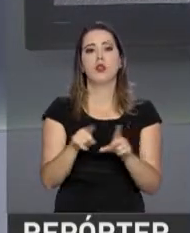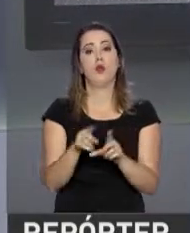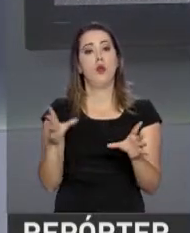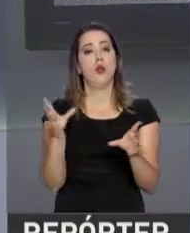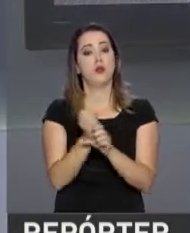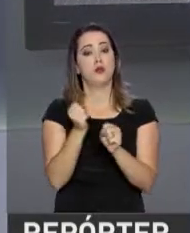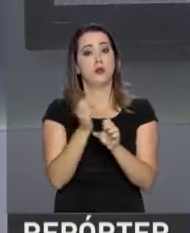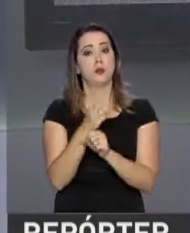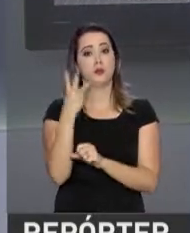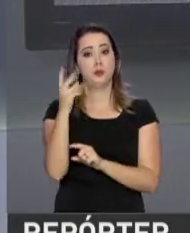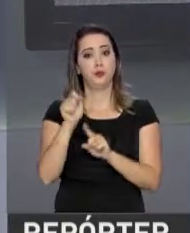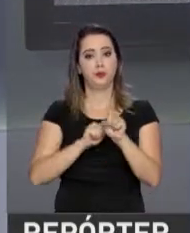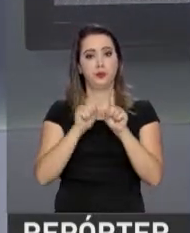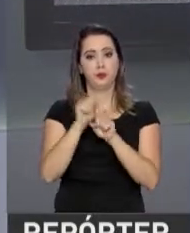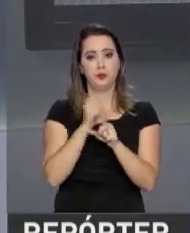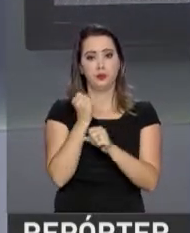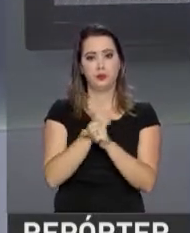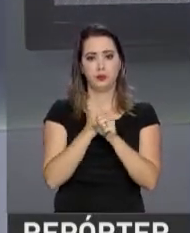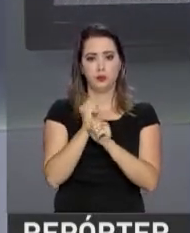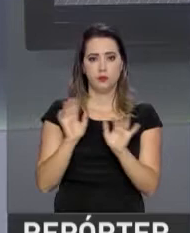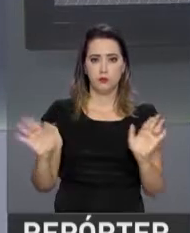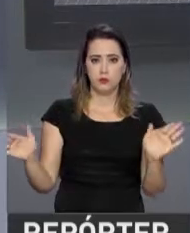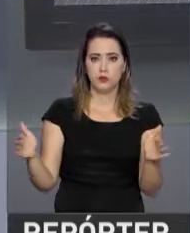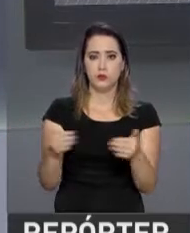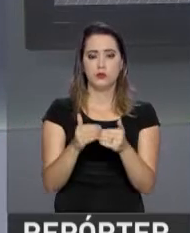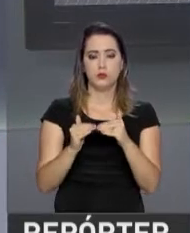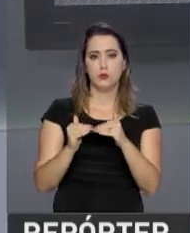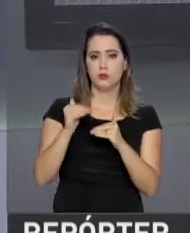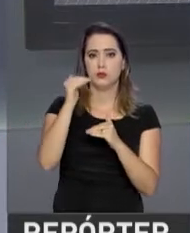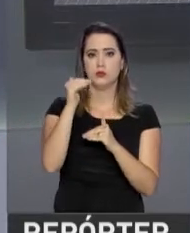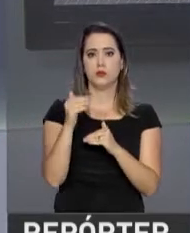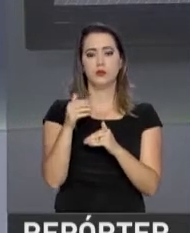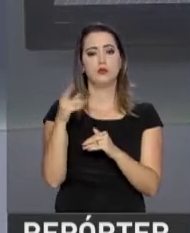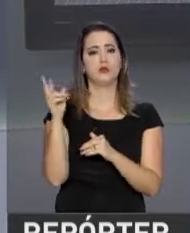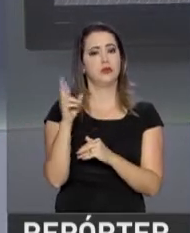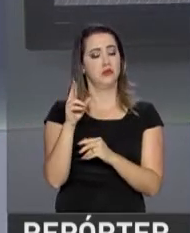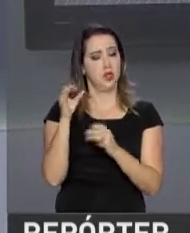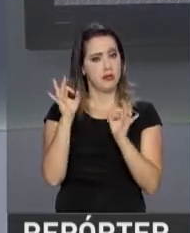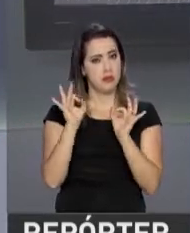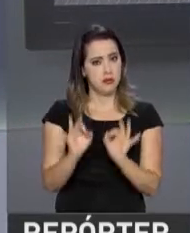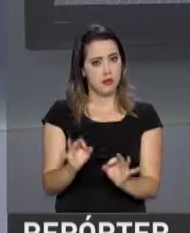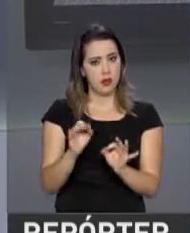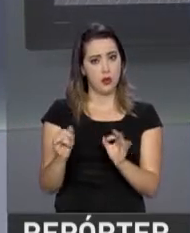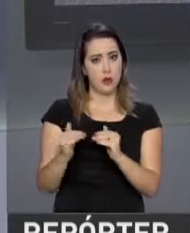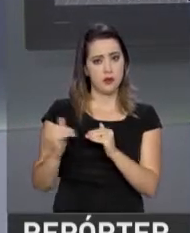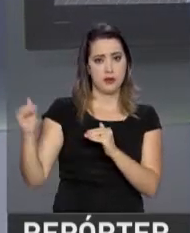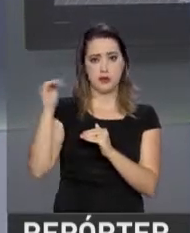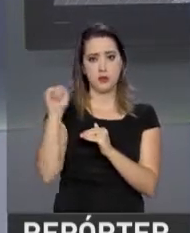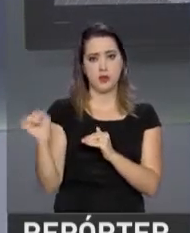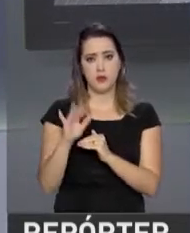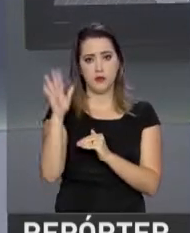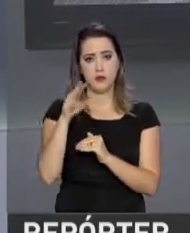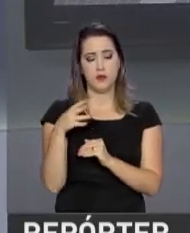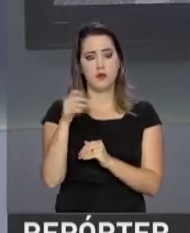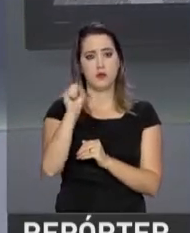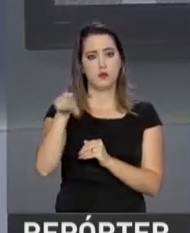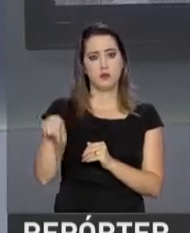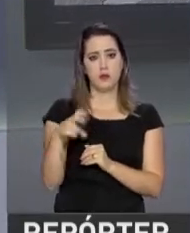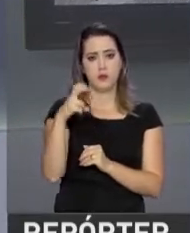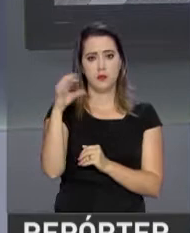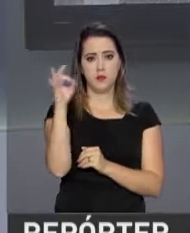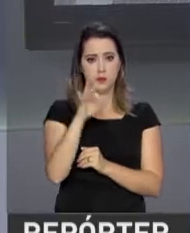acumulado dos 3 primeiros meses do ano, a arrecadação registrou um crescimento real, ou seja, acima da inflação, de cerca